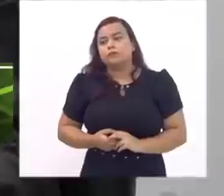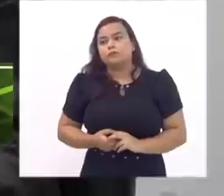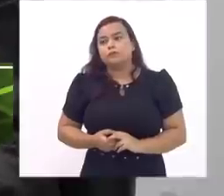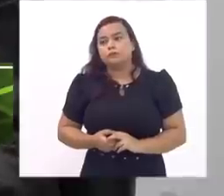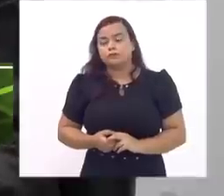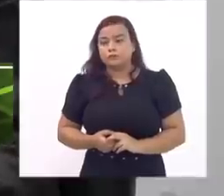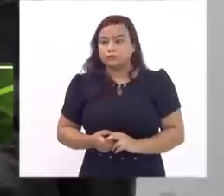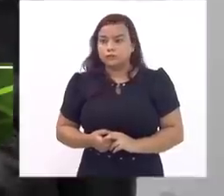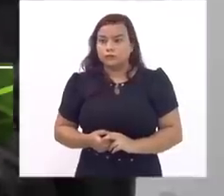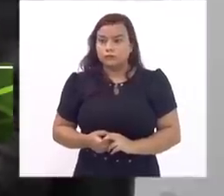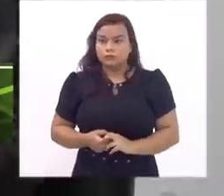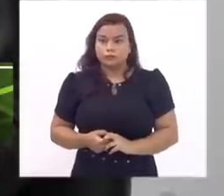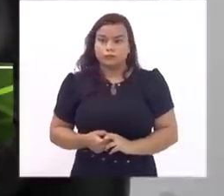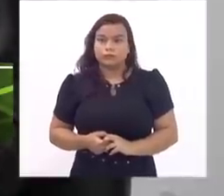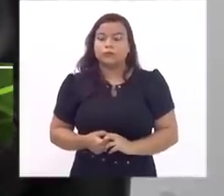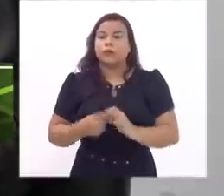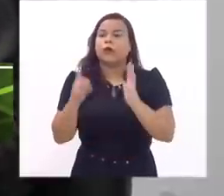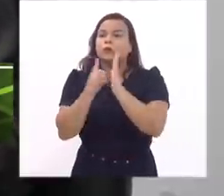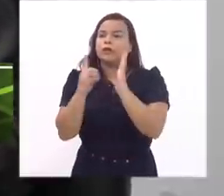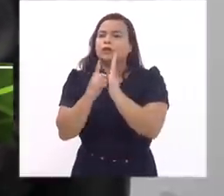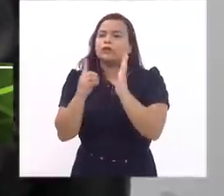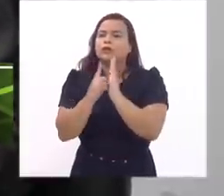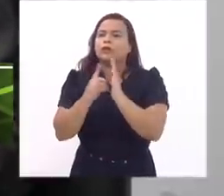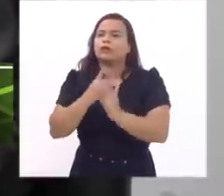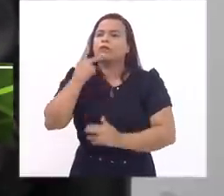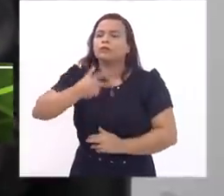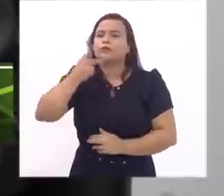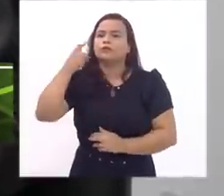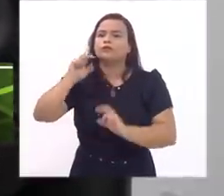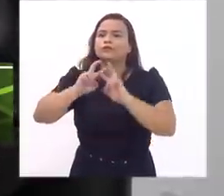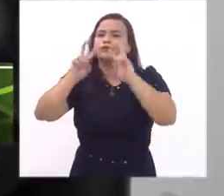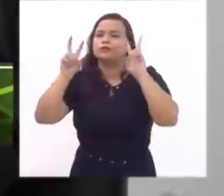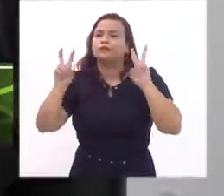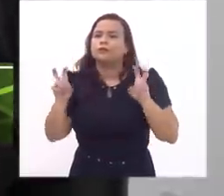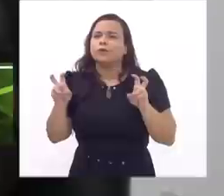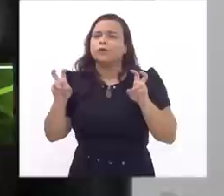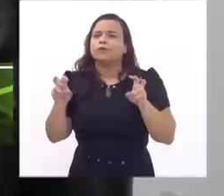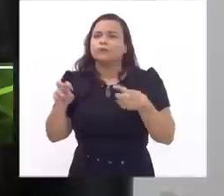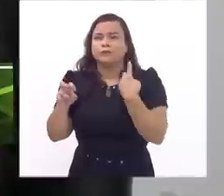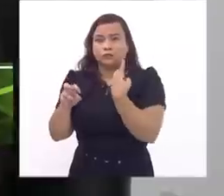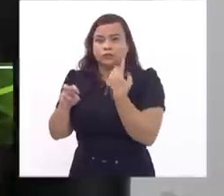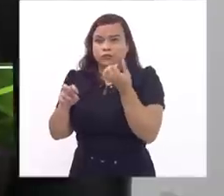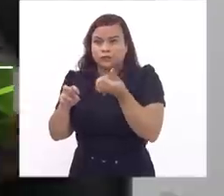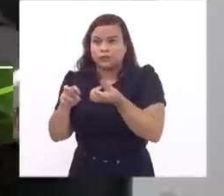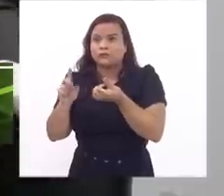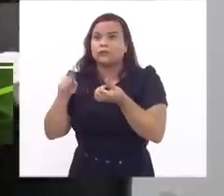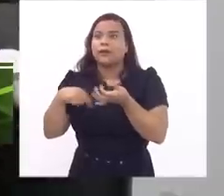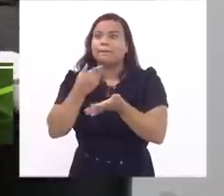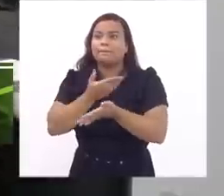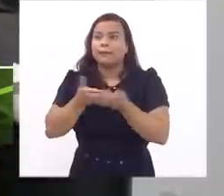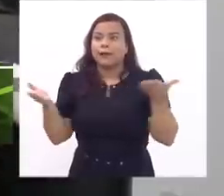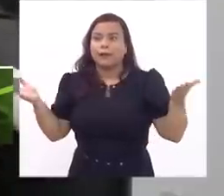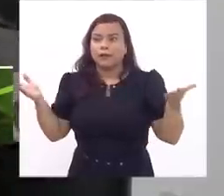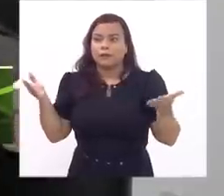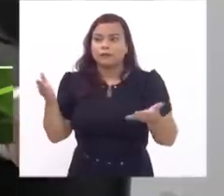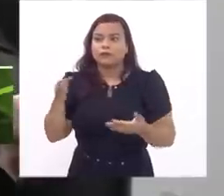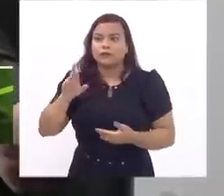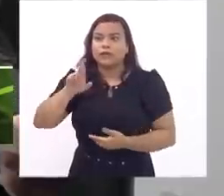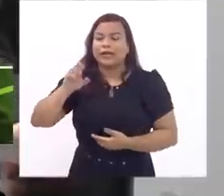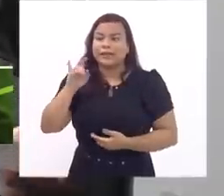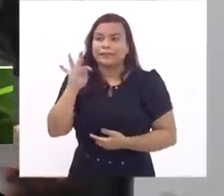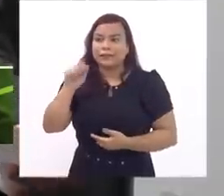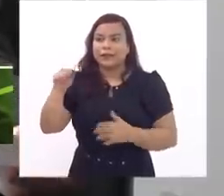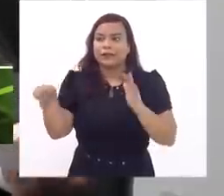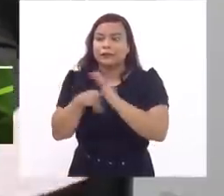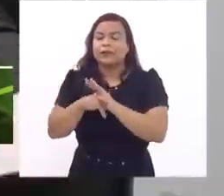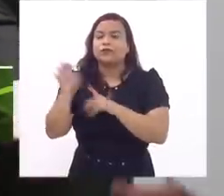Oi. Que o Detran encaminhou sobre o 16, a perda da receita do Estado.